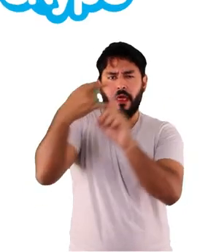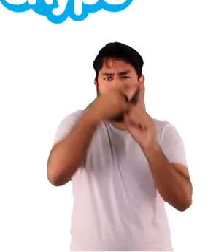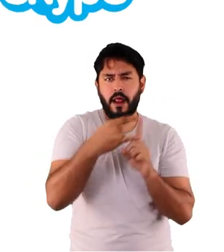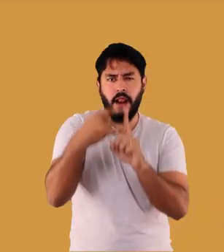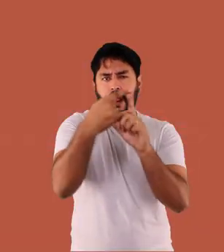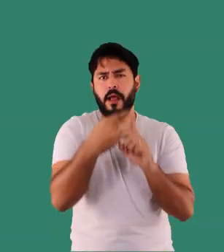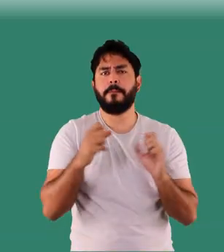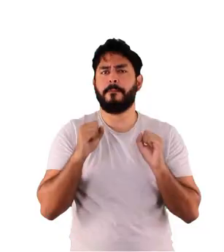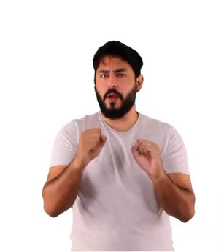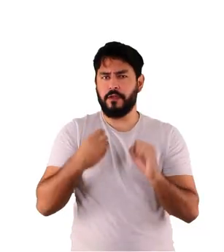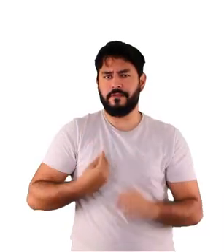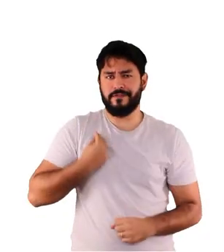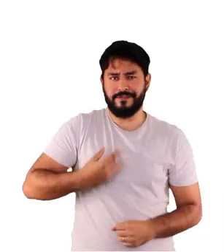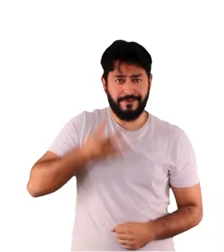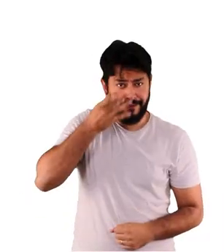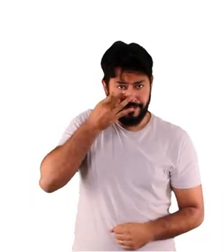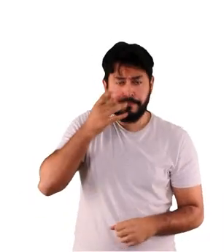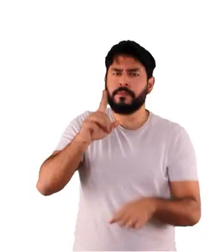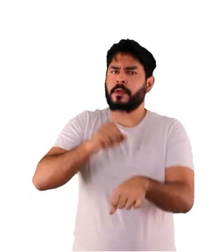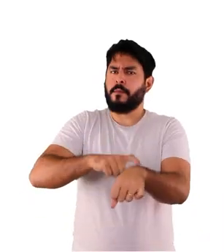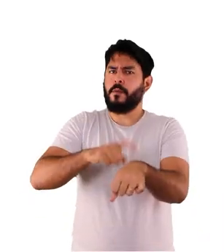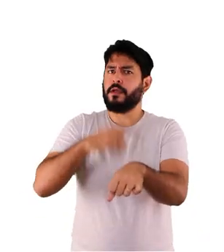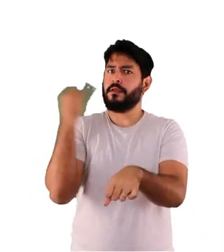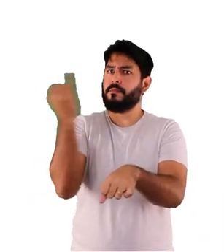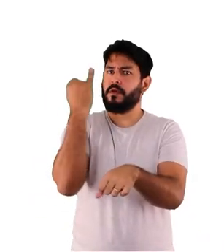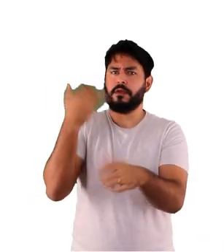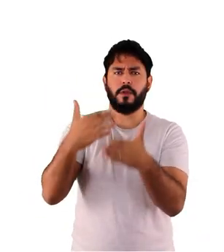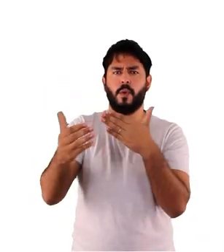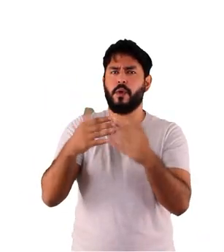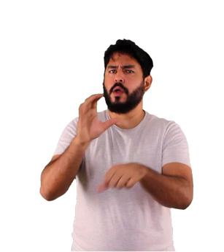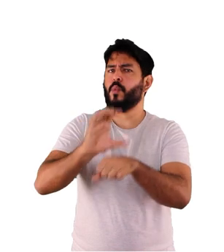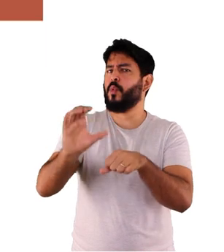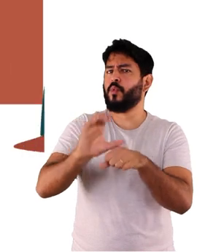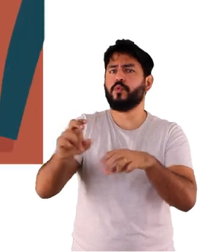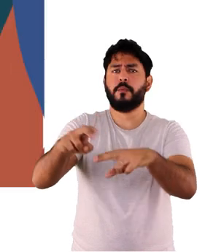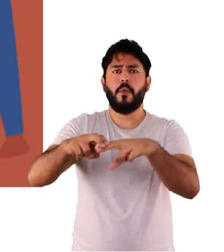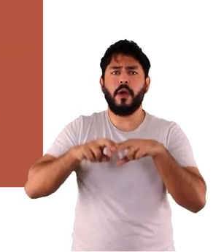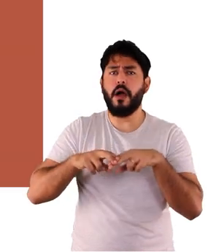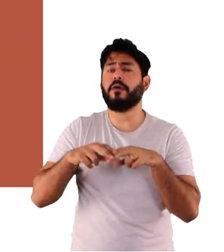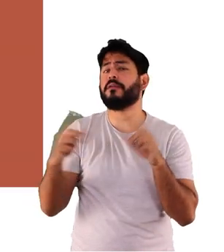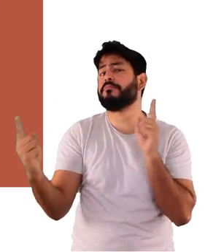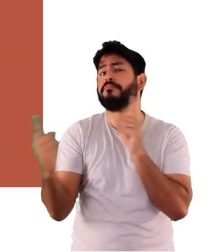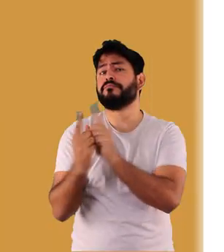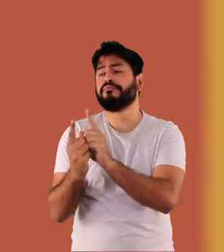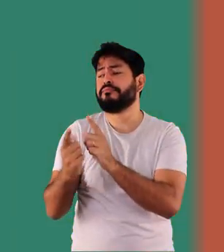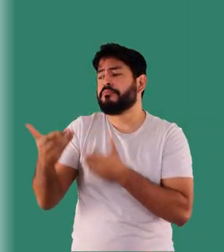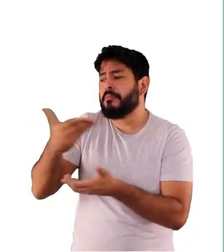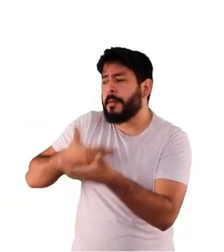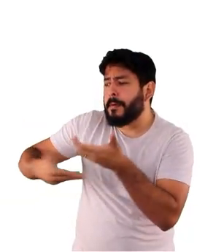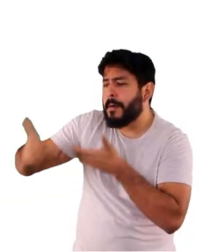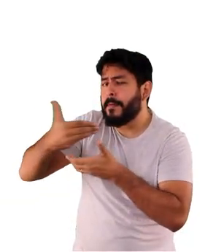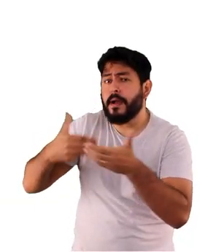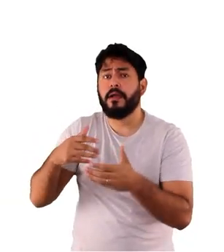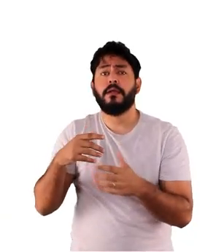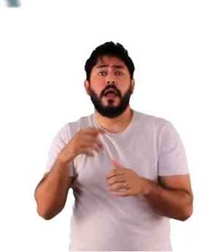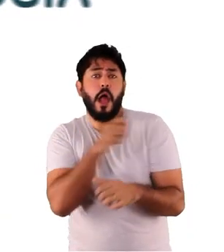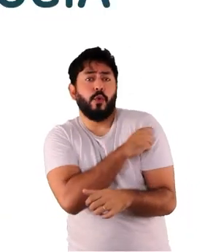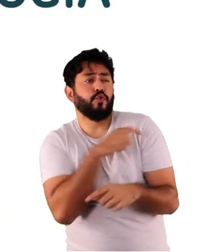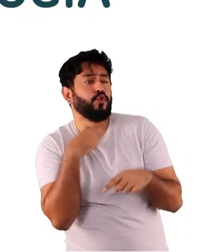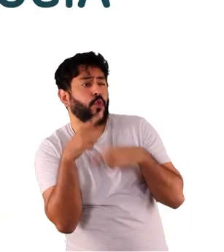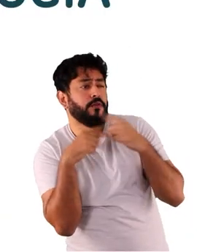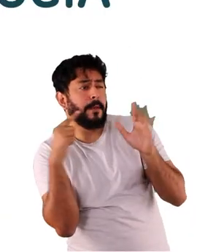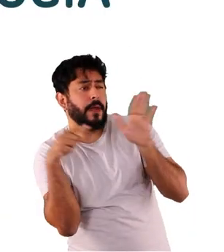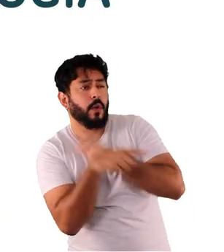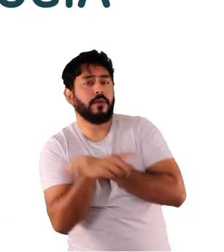de videoconferência. Esses momentos são importantes em qualquer curso, pois permitem um contato com o professor para esclarecer